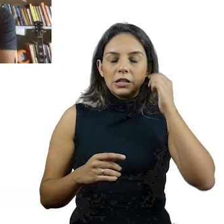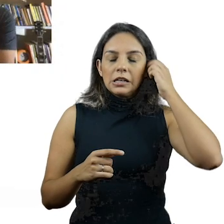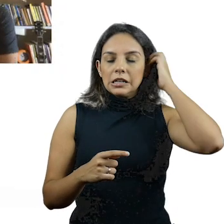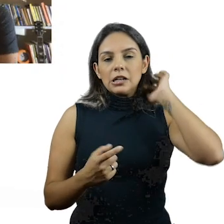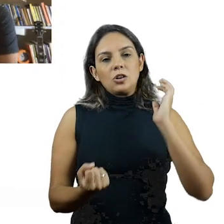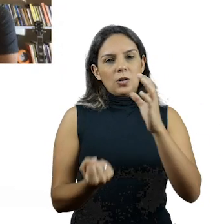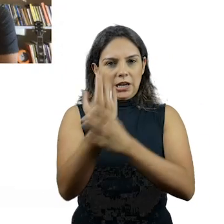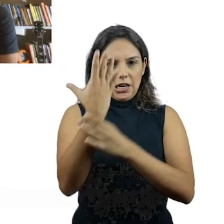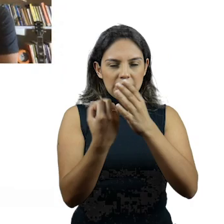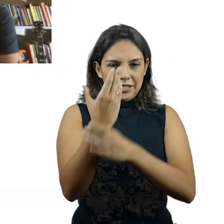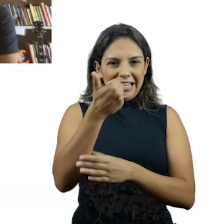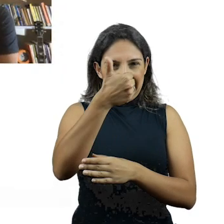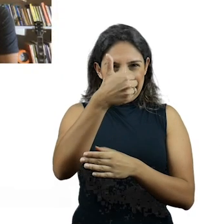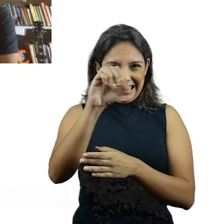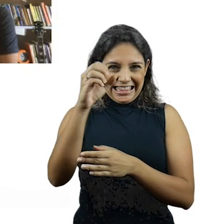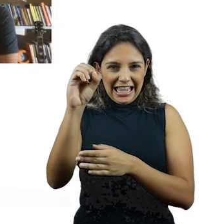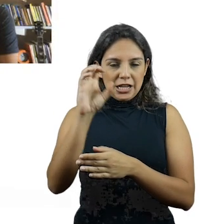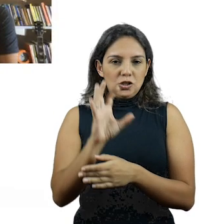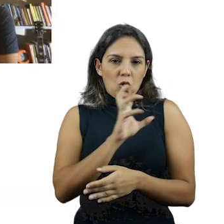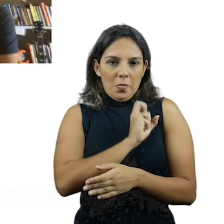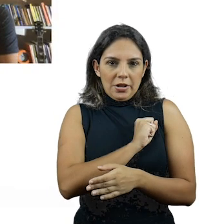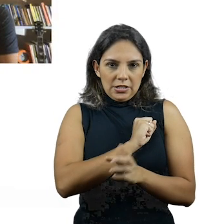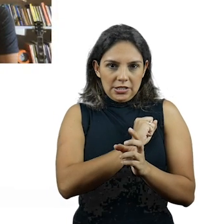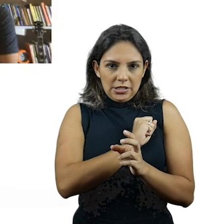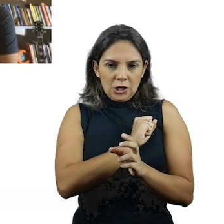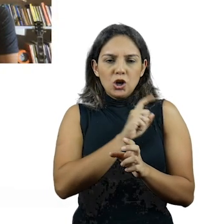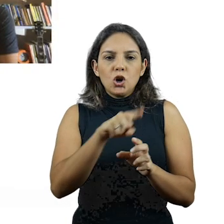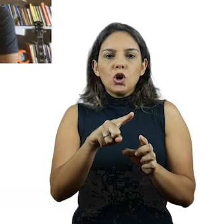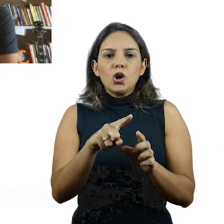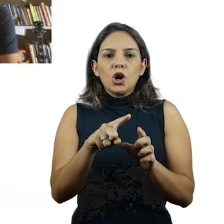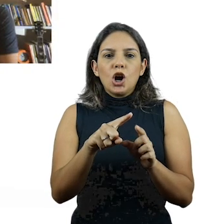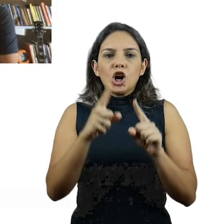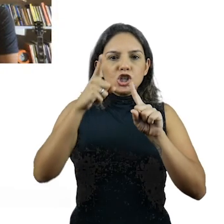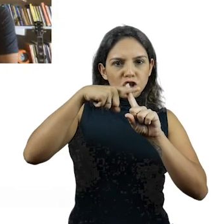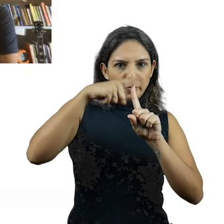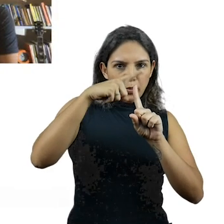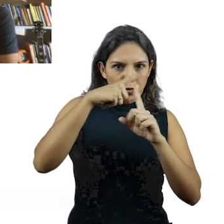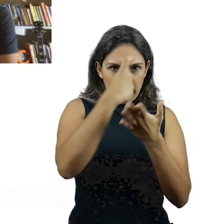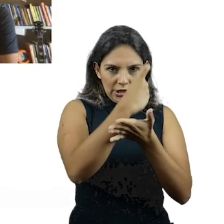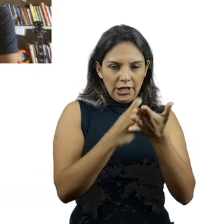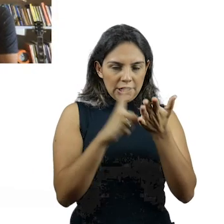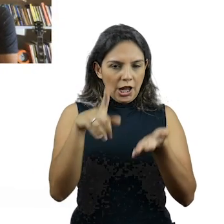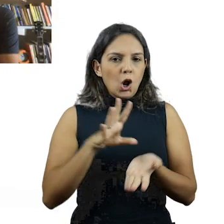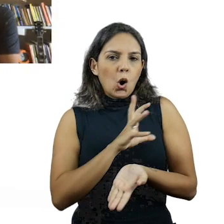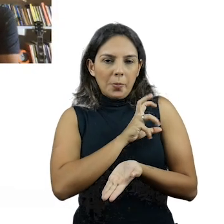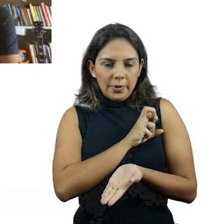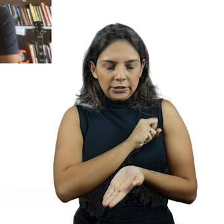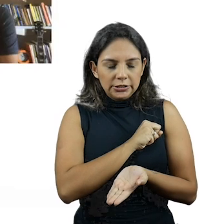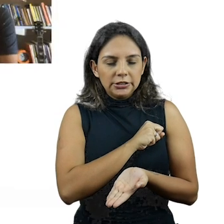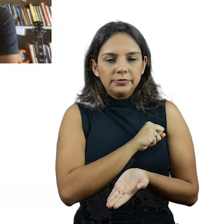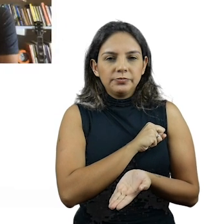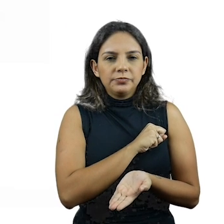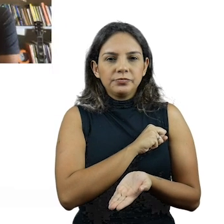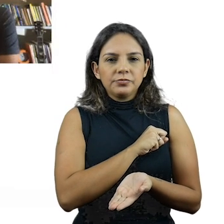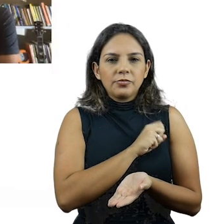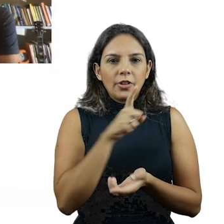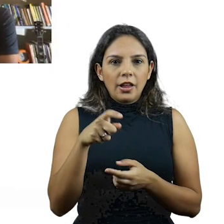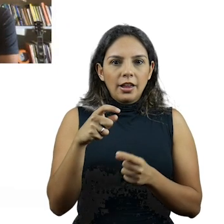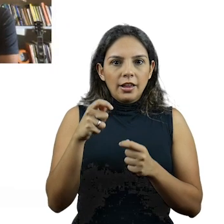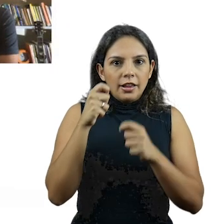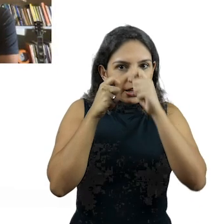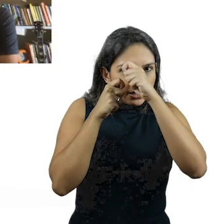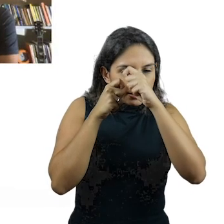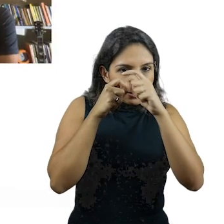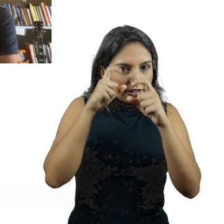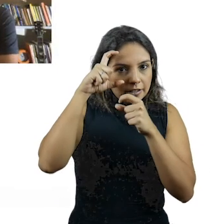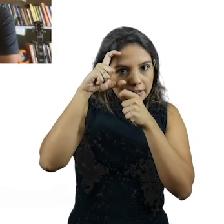né? Eu tenho alguns romances com o personagem Bellini, que são histórias de detetive, né? O Bellini é um